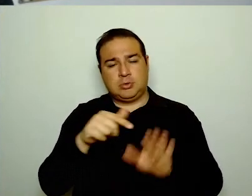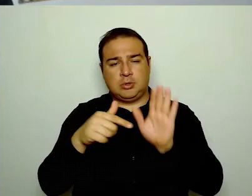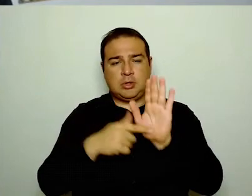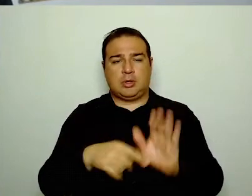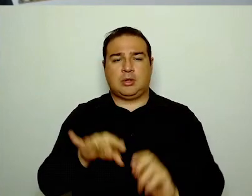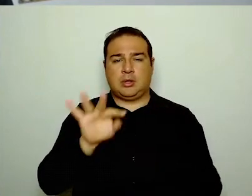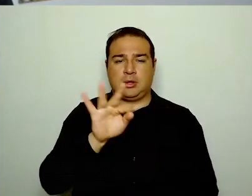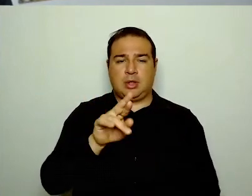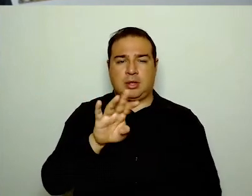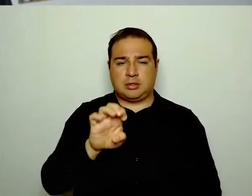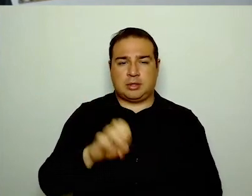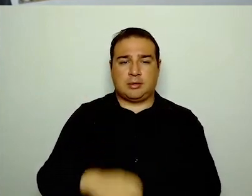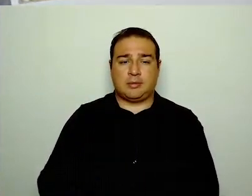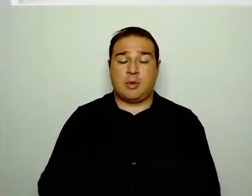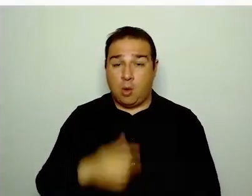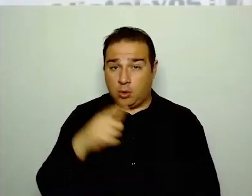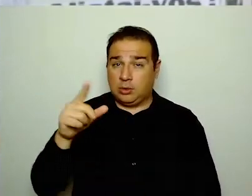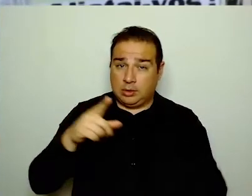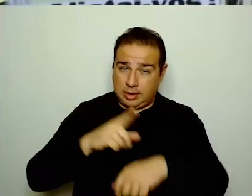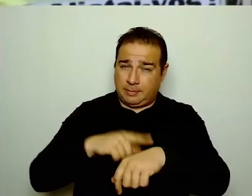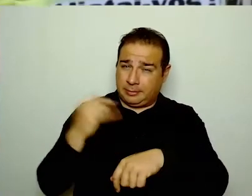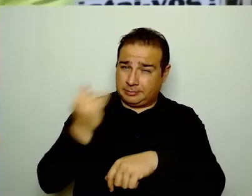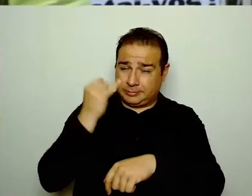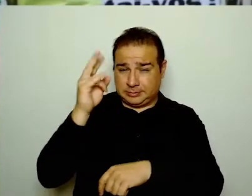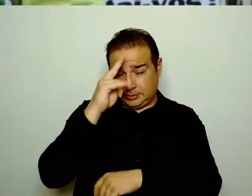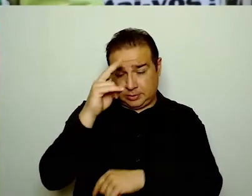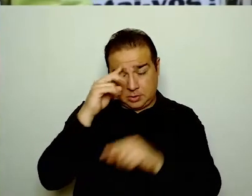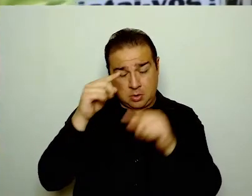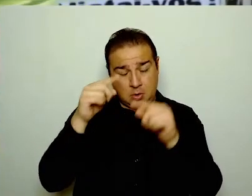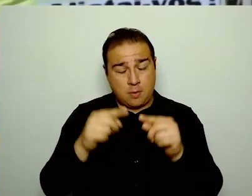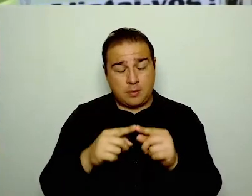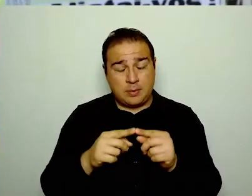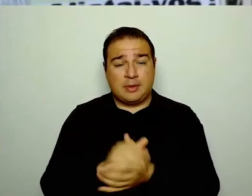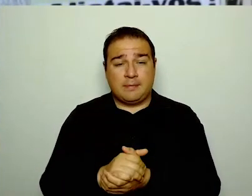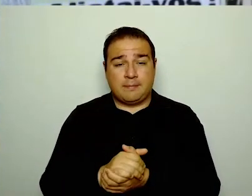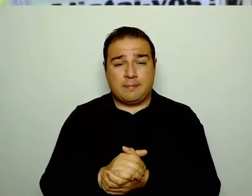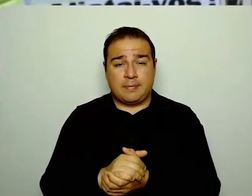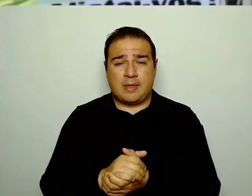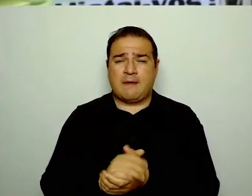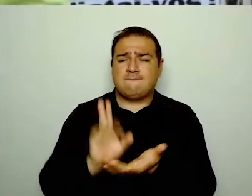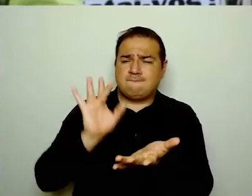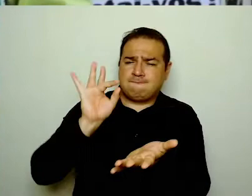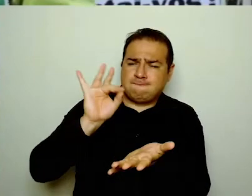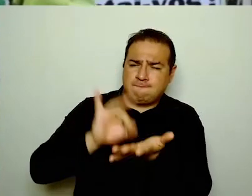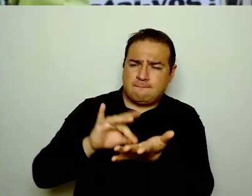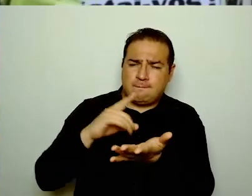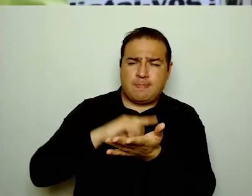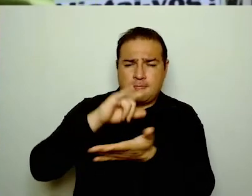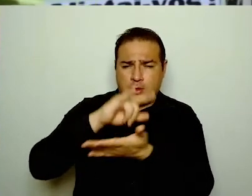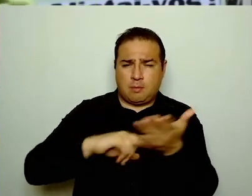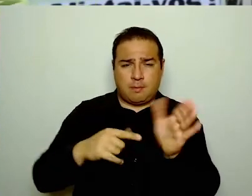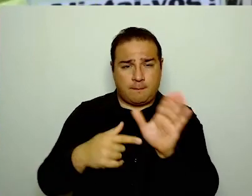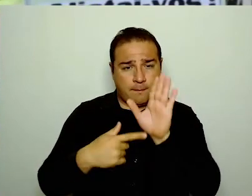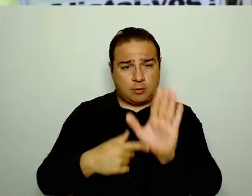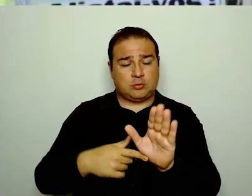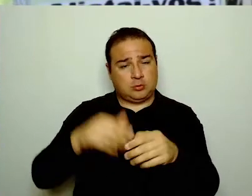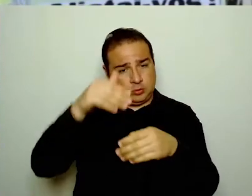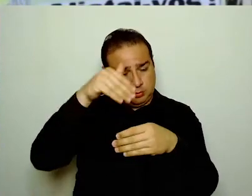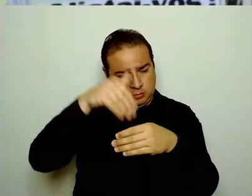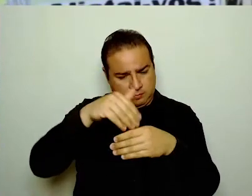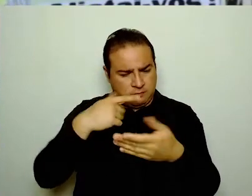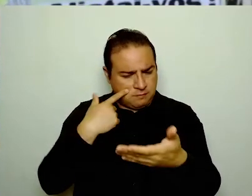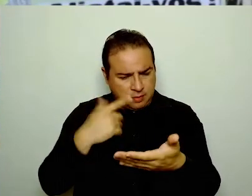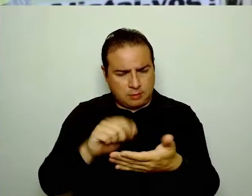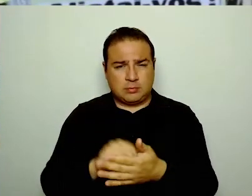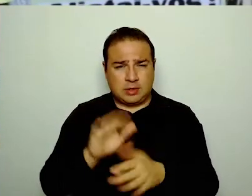antigas do arquivo do TRE. Outro momento muito importante da eleição é sobre a veracidade do documento